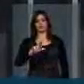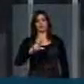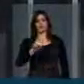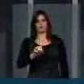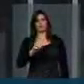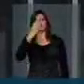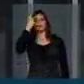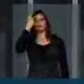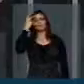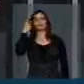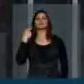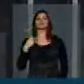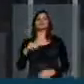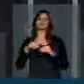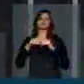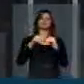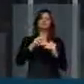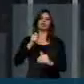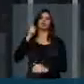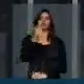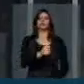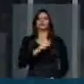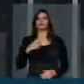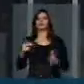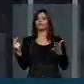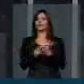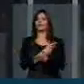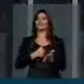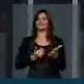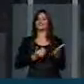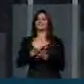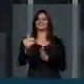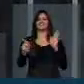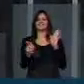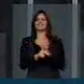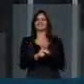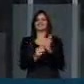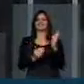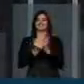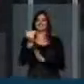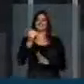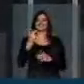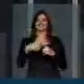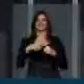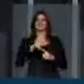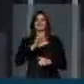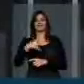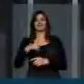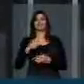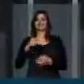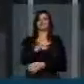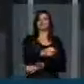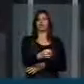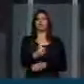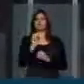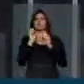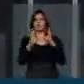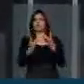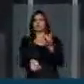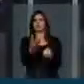Alckmin, com a sua truculência, jogou gasolina na fogueira, ou seja, foi lá reprimir com bombas